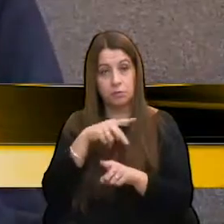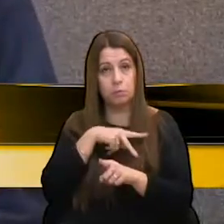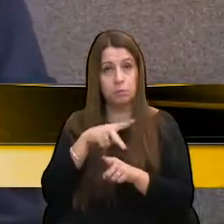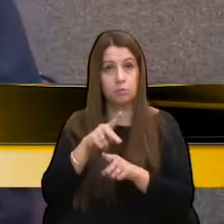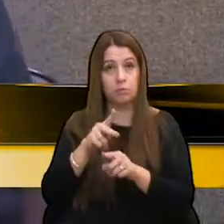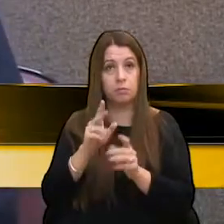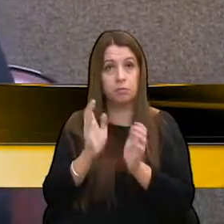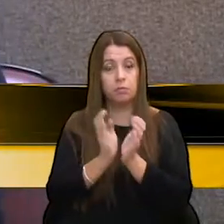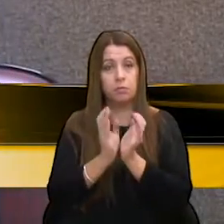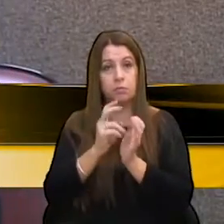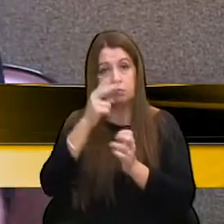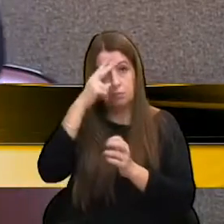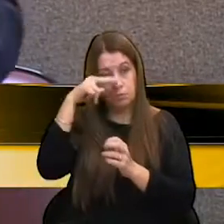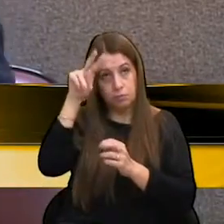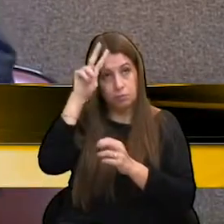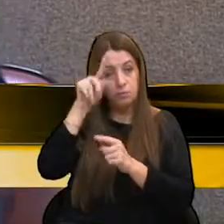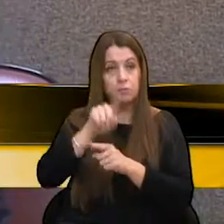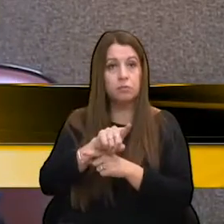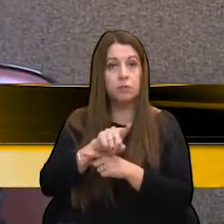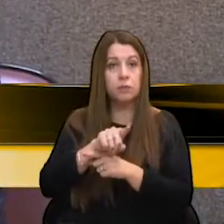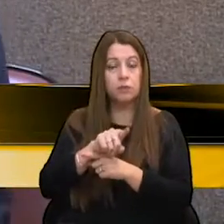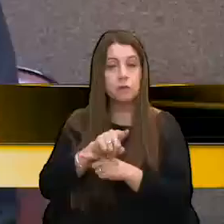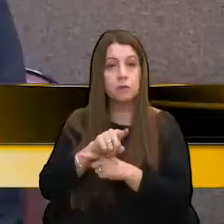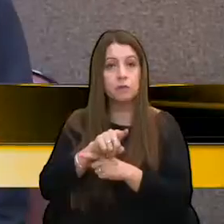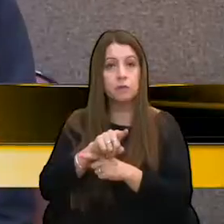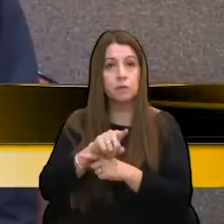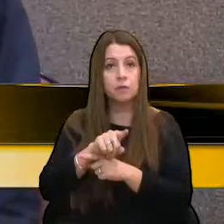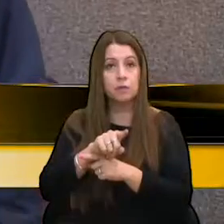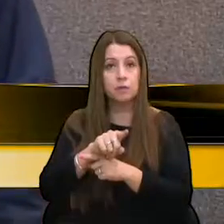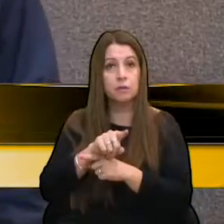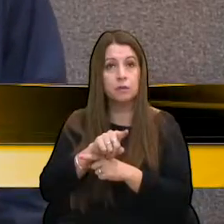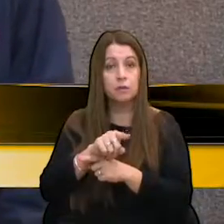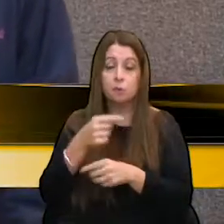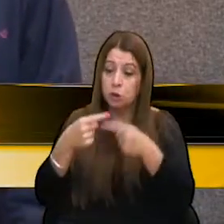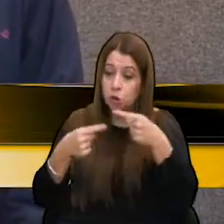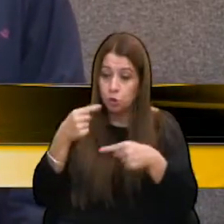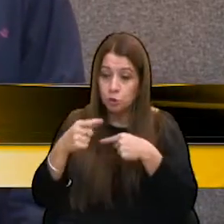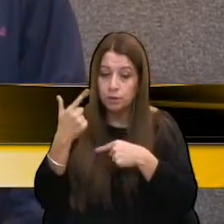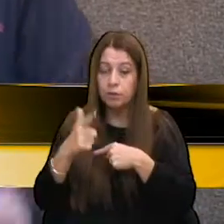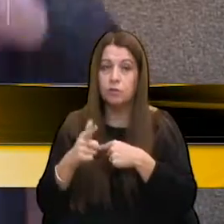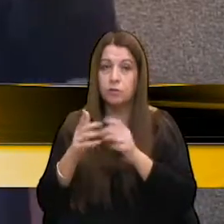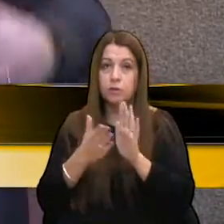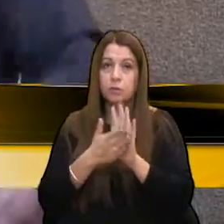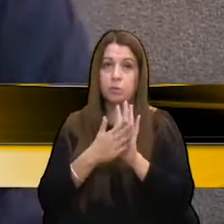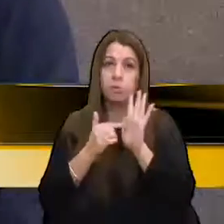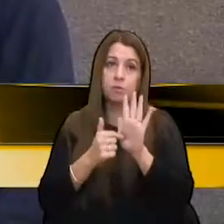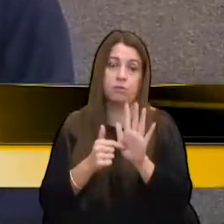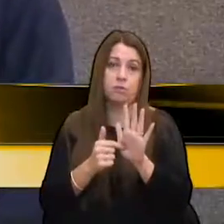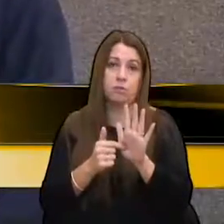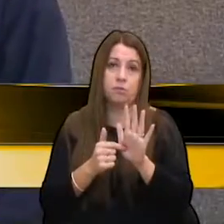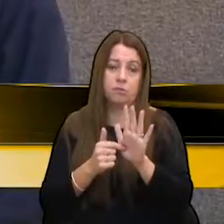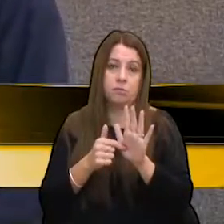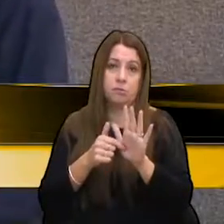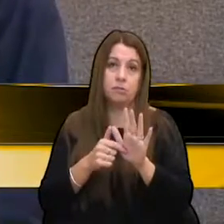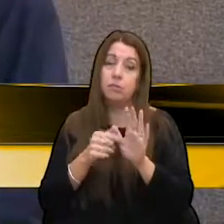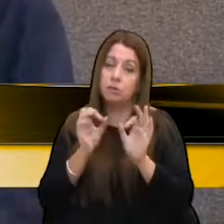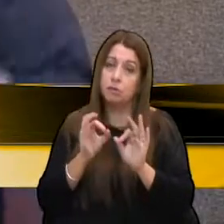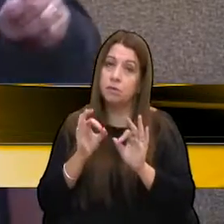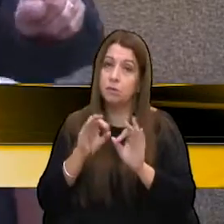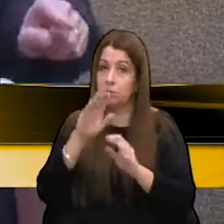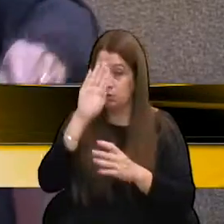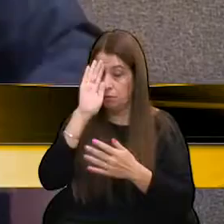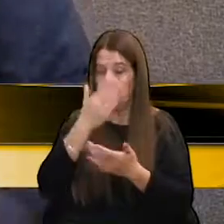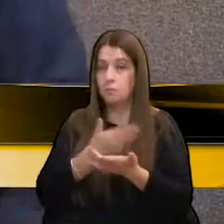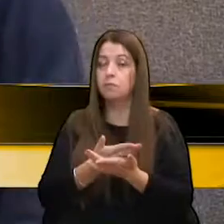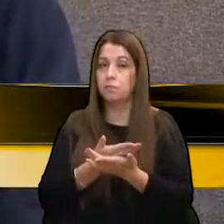pelo colega Edson da Rosa, nós vamos justamente, né, rediscutir essa proposta, que eu acho ela plenamente viável. Eu